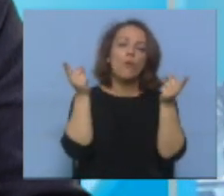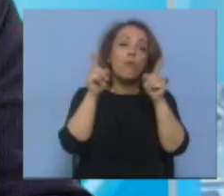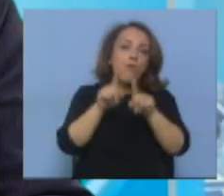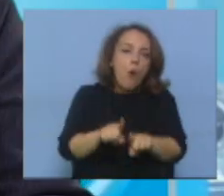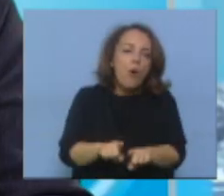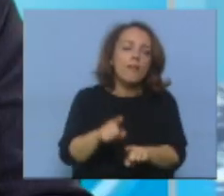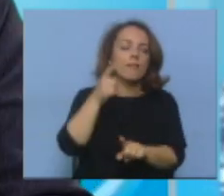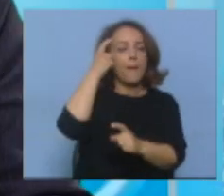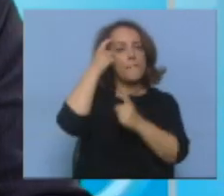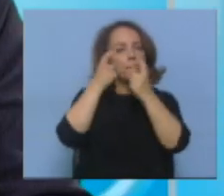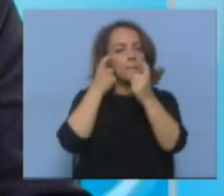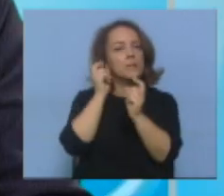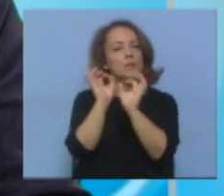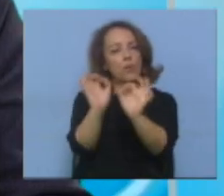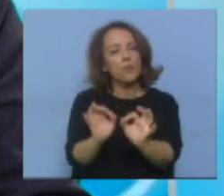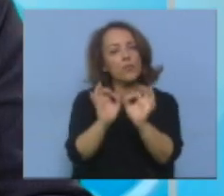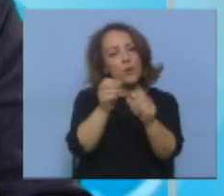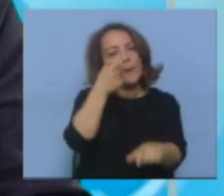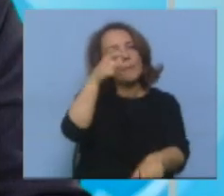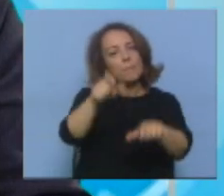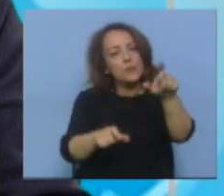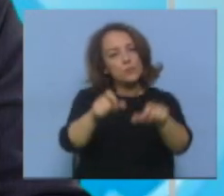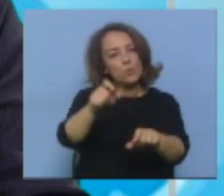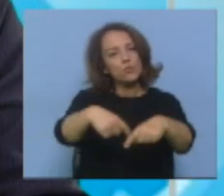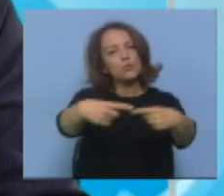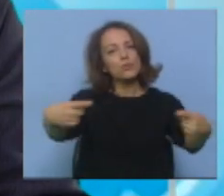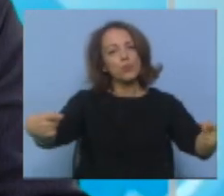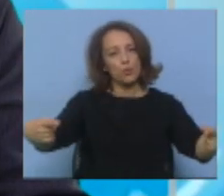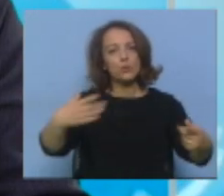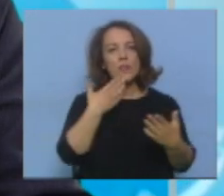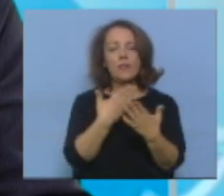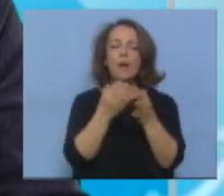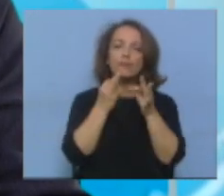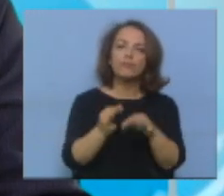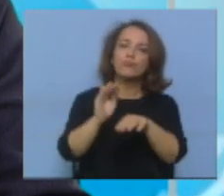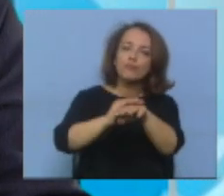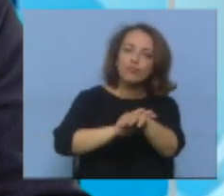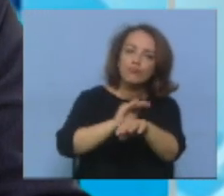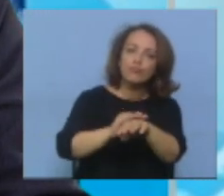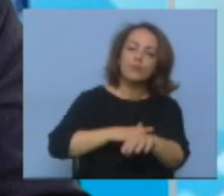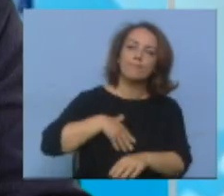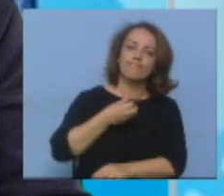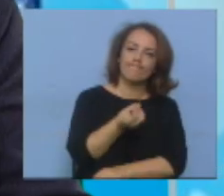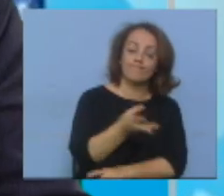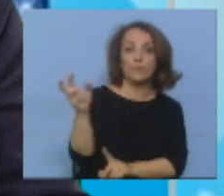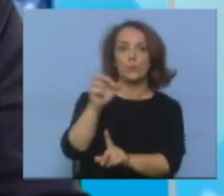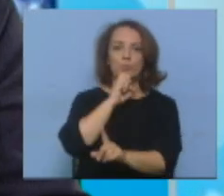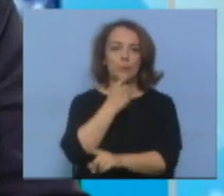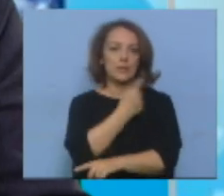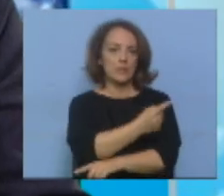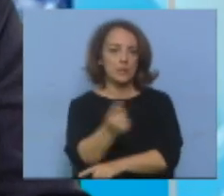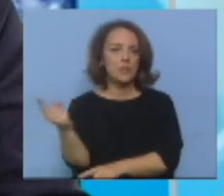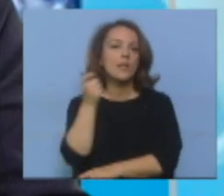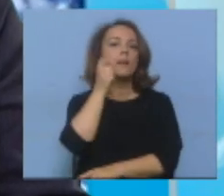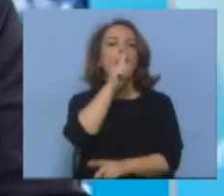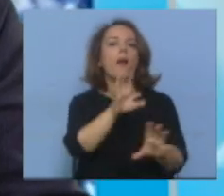outros como a experiência mais bonita do valor da caridade. E o Bispo reconhece isso aos profissionais de